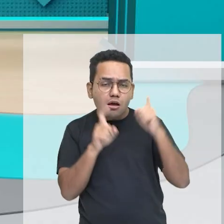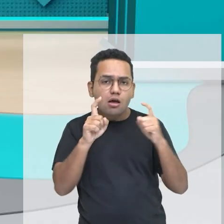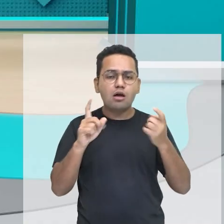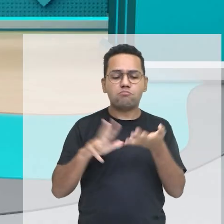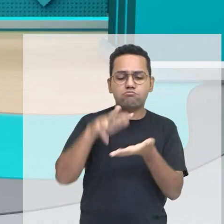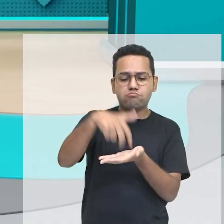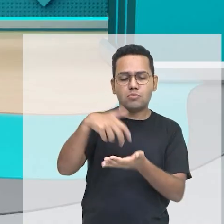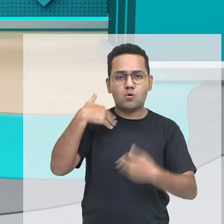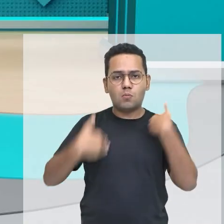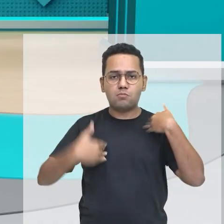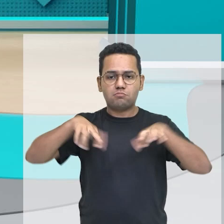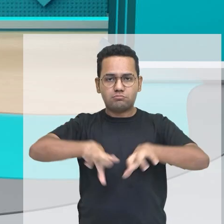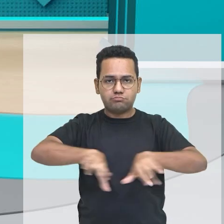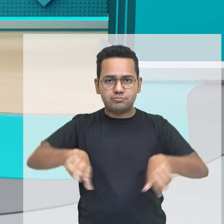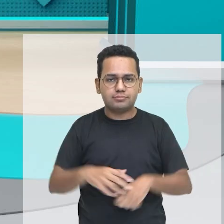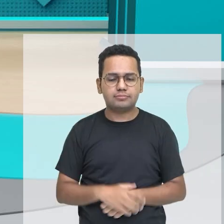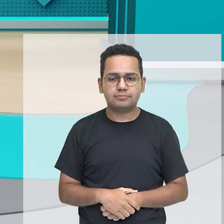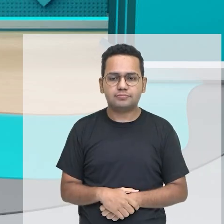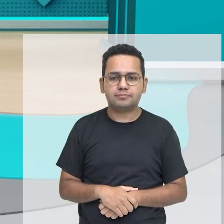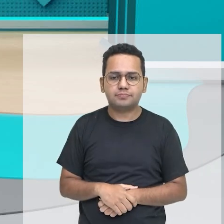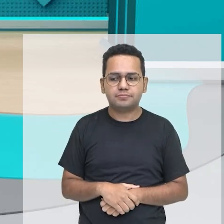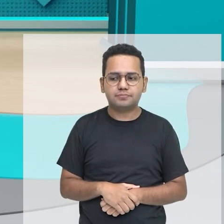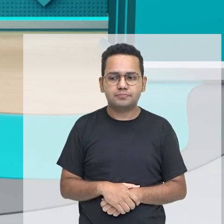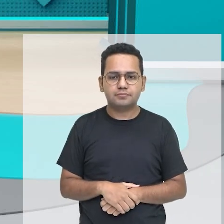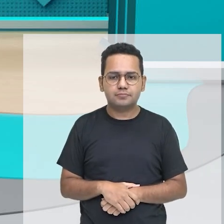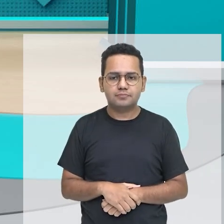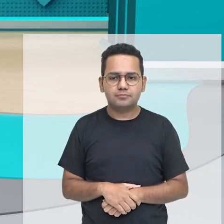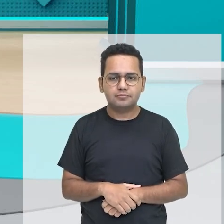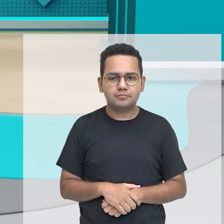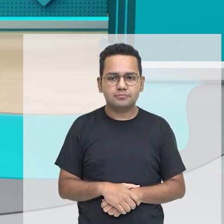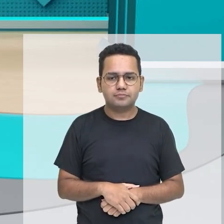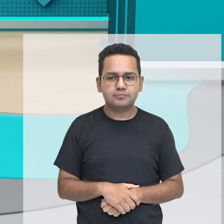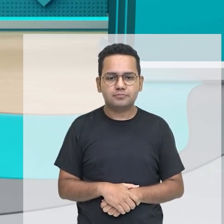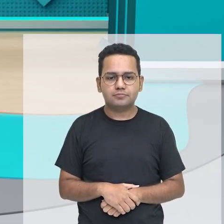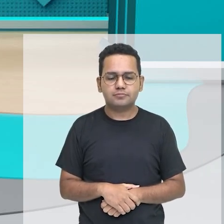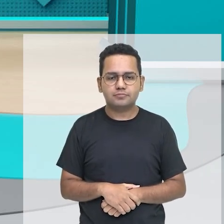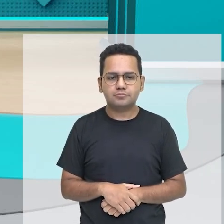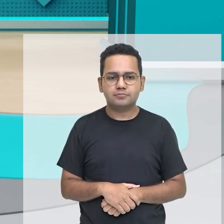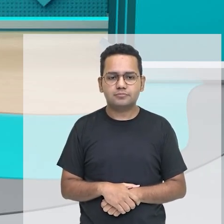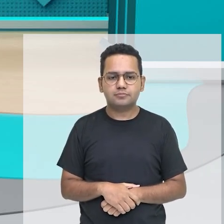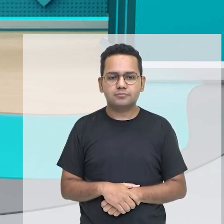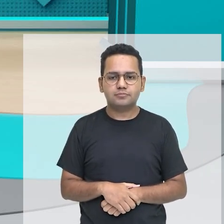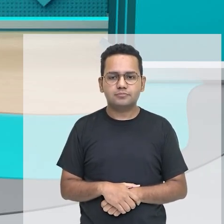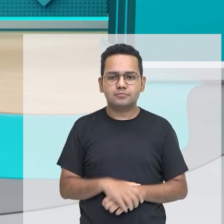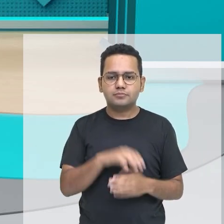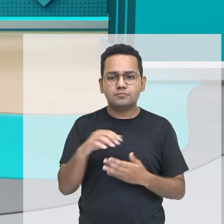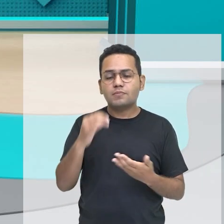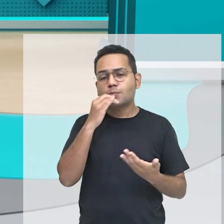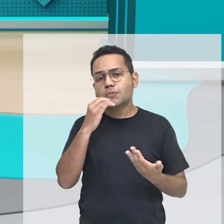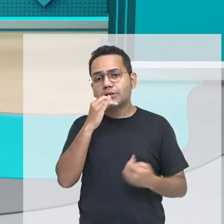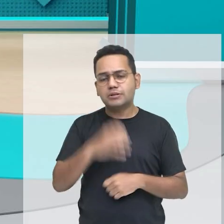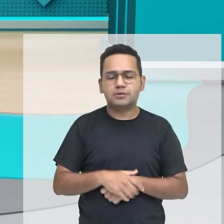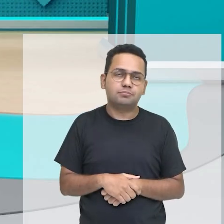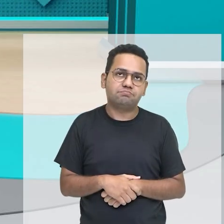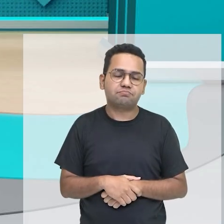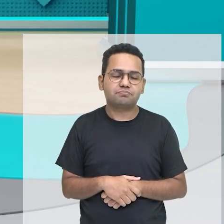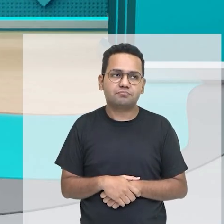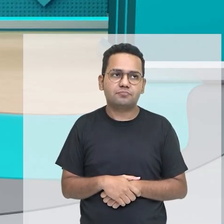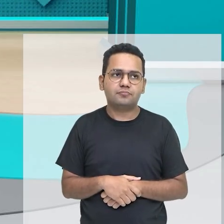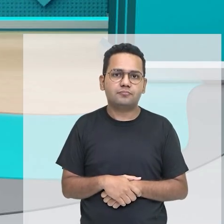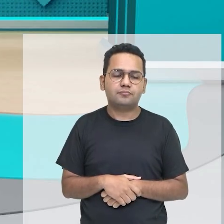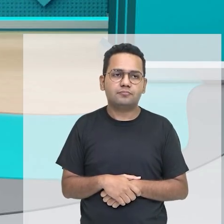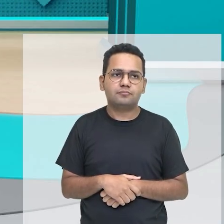gente, ela envolve todos esses tipos de linguagem verbal e não verbal. Às vezes, não é preciso falar nada ou escrever